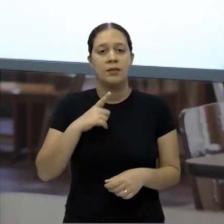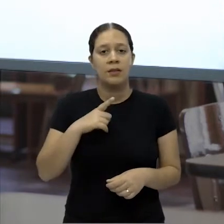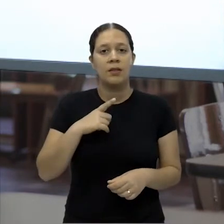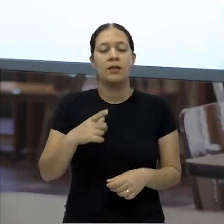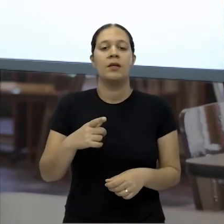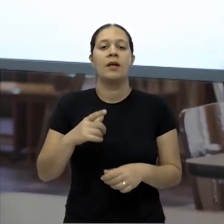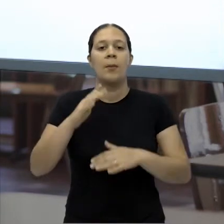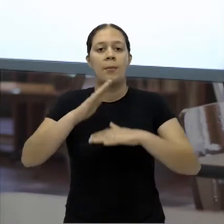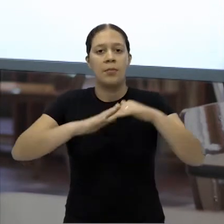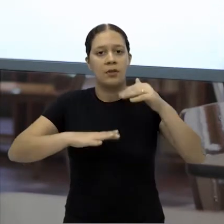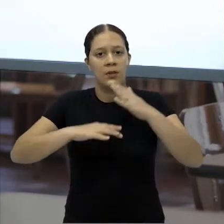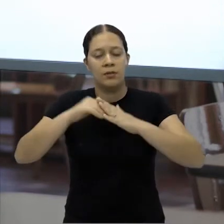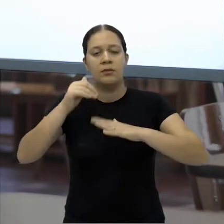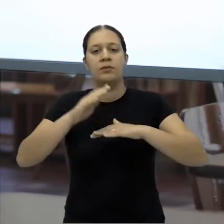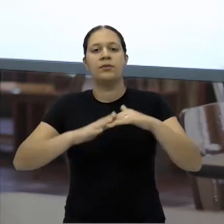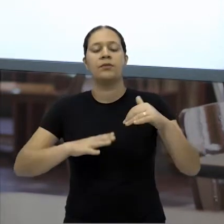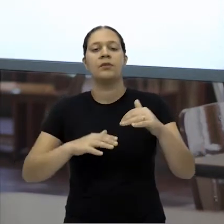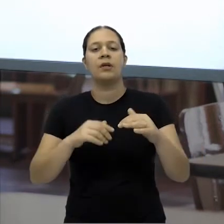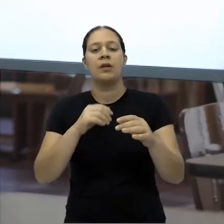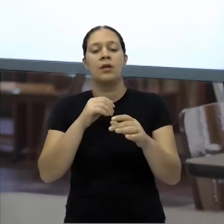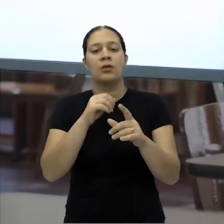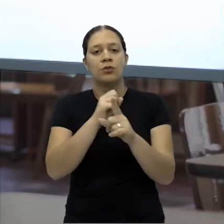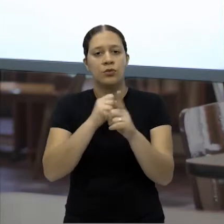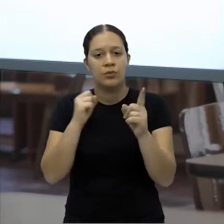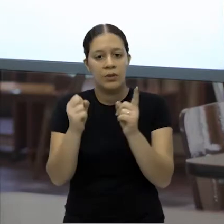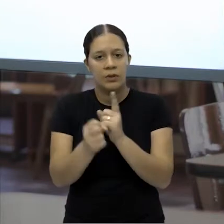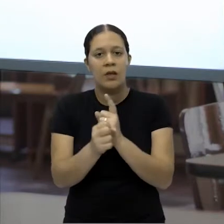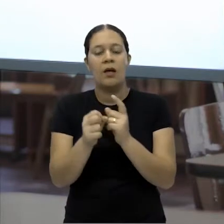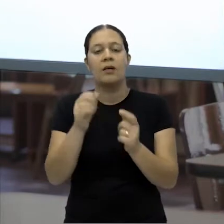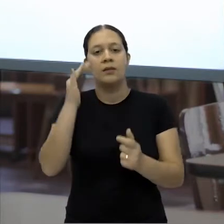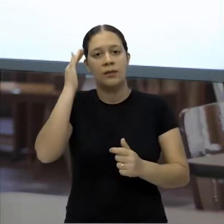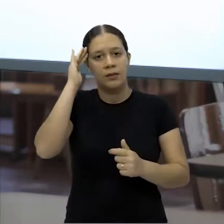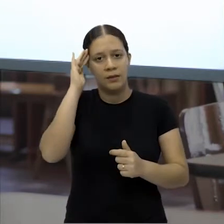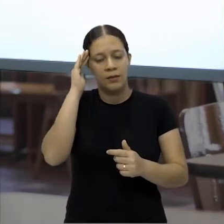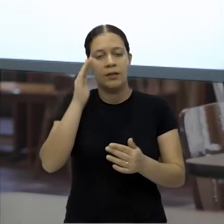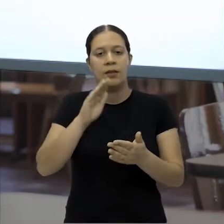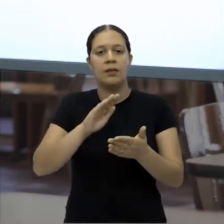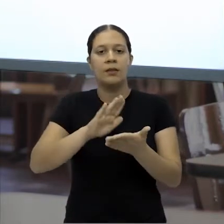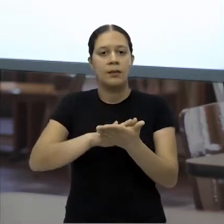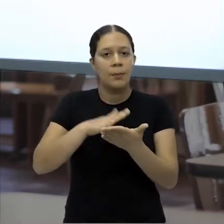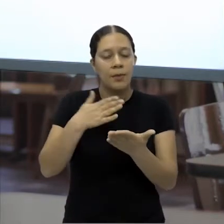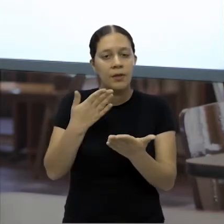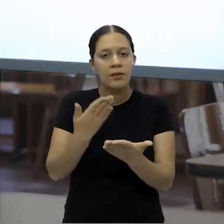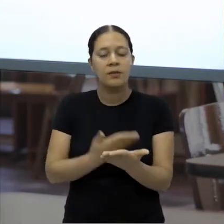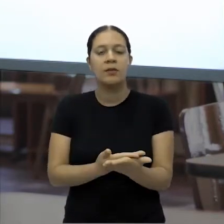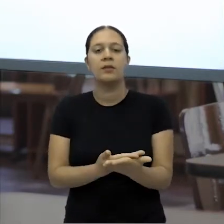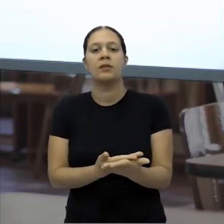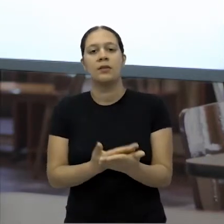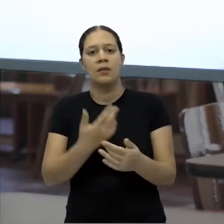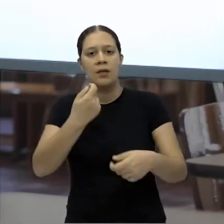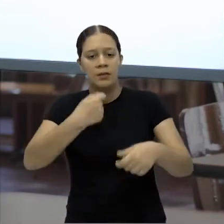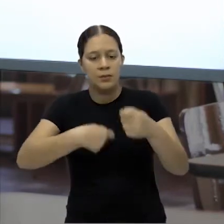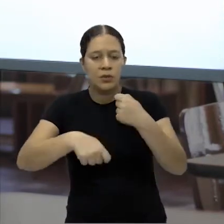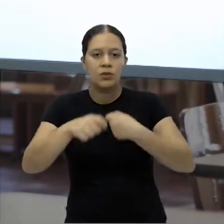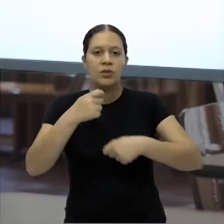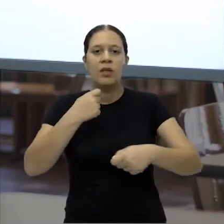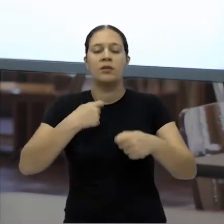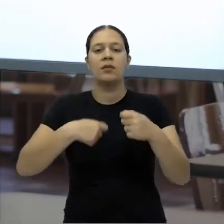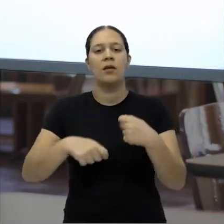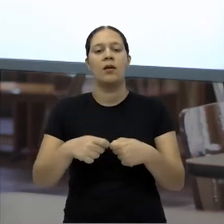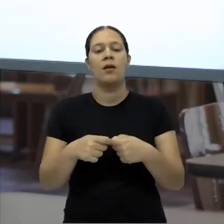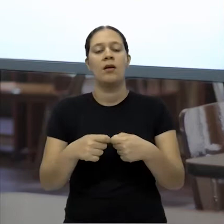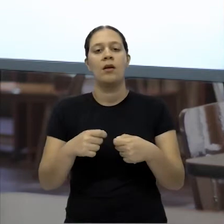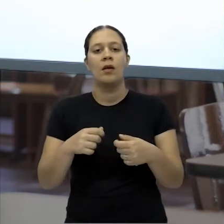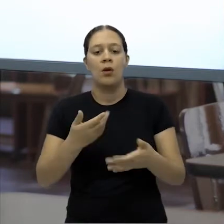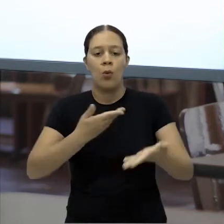habilidades individuais e sociais que são necessárias para a gente entender, interpretar, compreender, administrar, saber